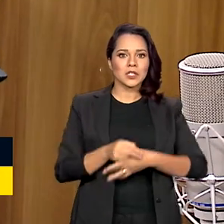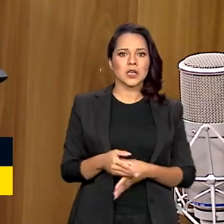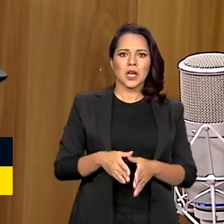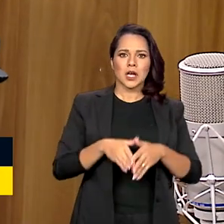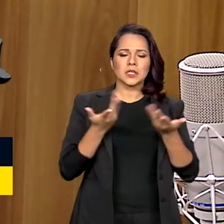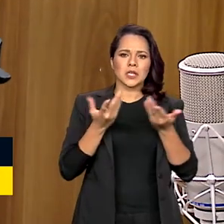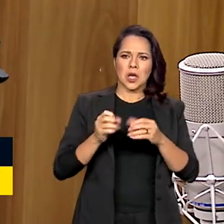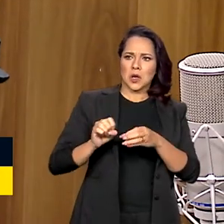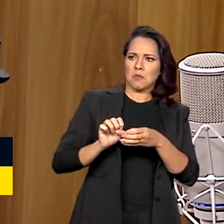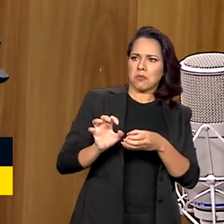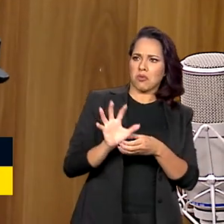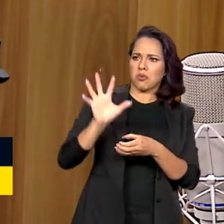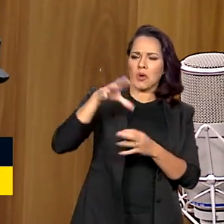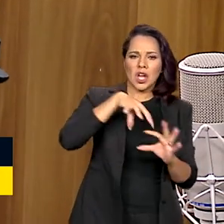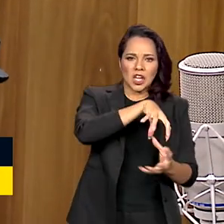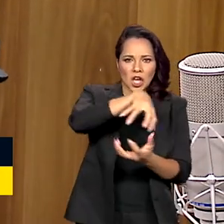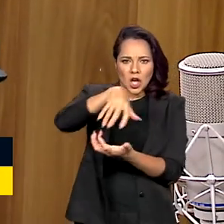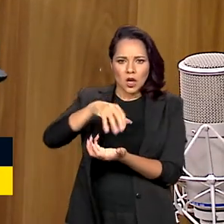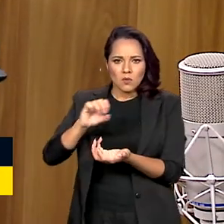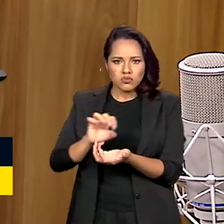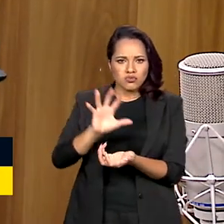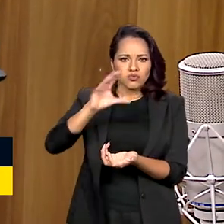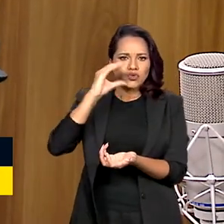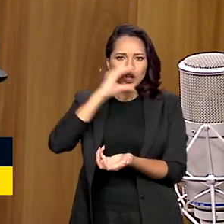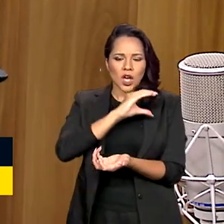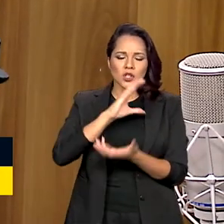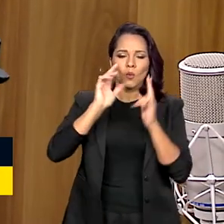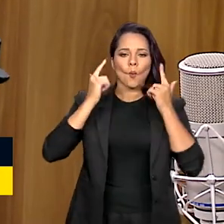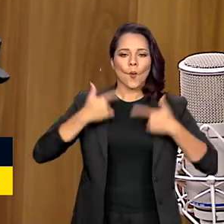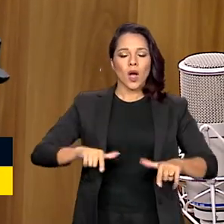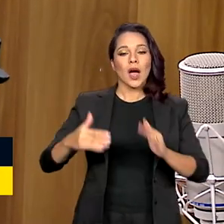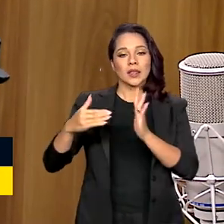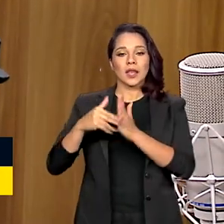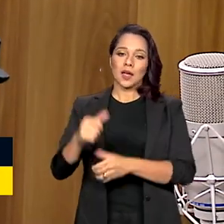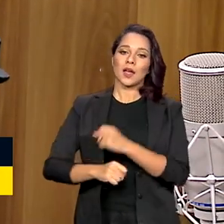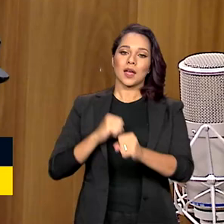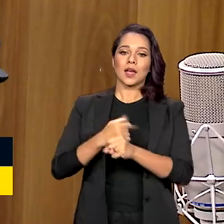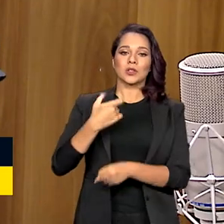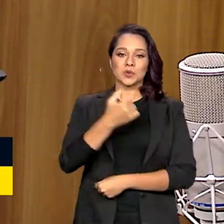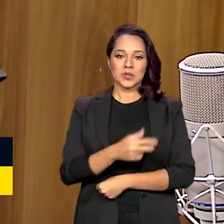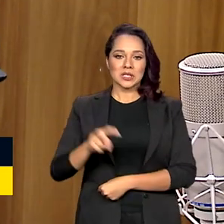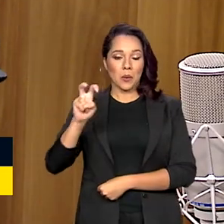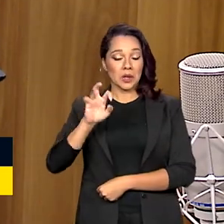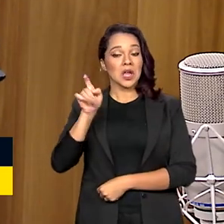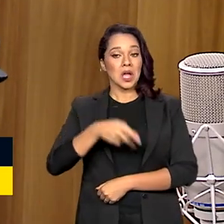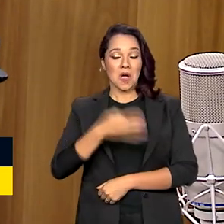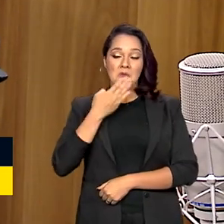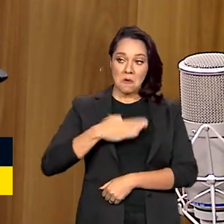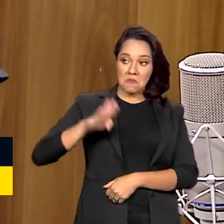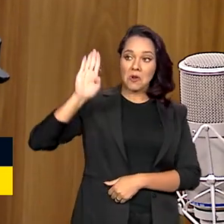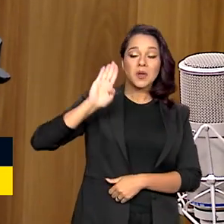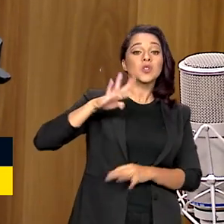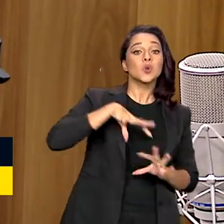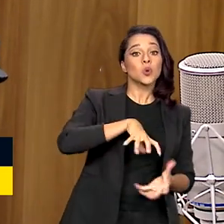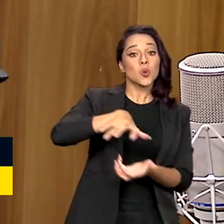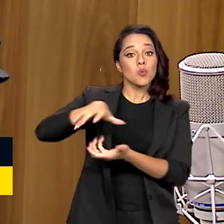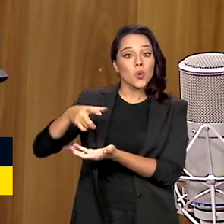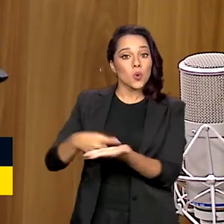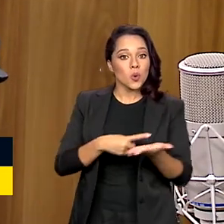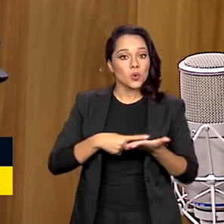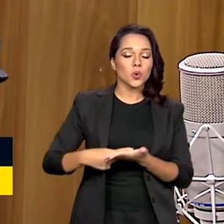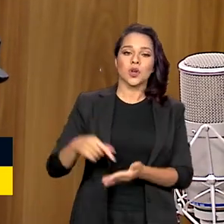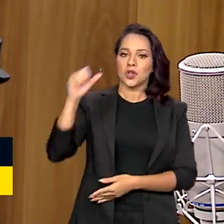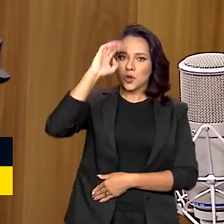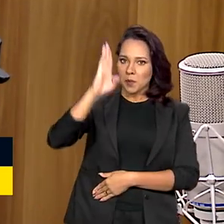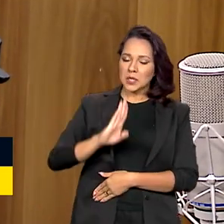em emissões de gás de efeito estufa até 2050. Esse é um compromisso praticamente global, e o Brasil